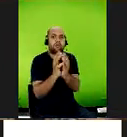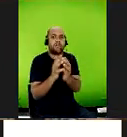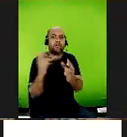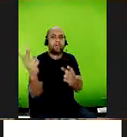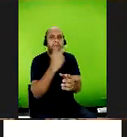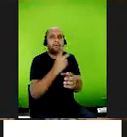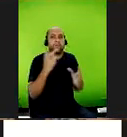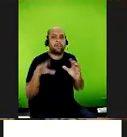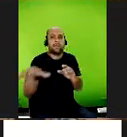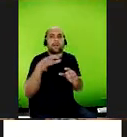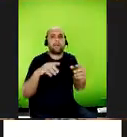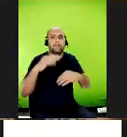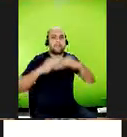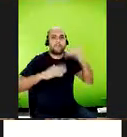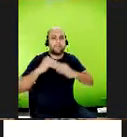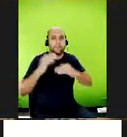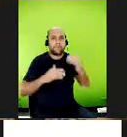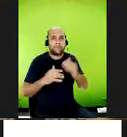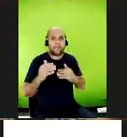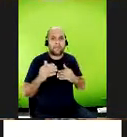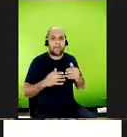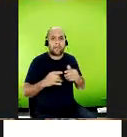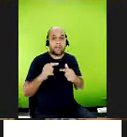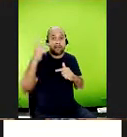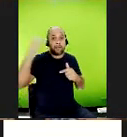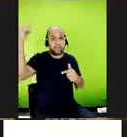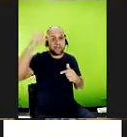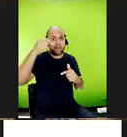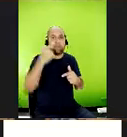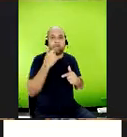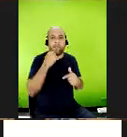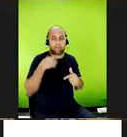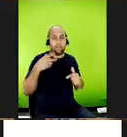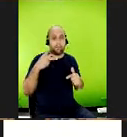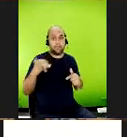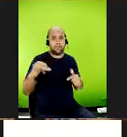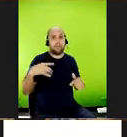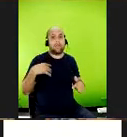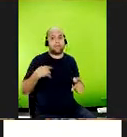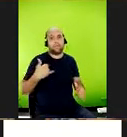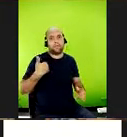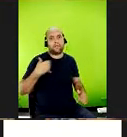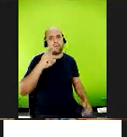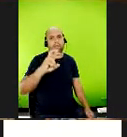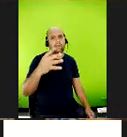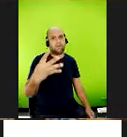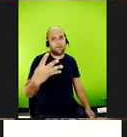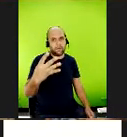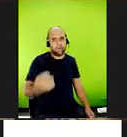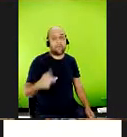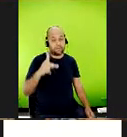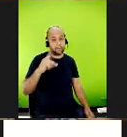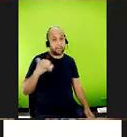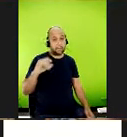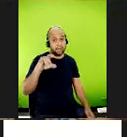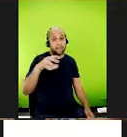aí em cima com a certa a vermelha meu pai meu pai eu sou temporão né Tem 54 anos é o meu pai estivesse vivo e